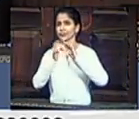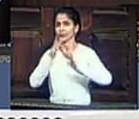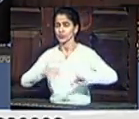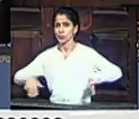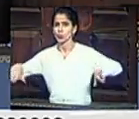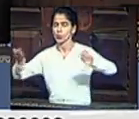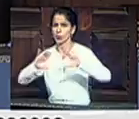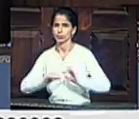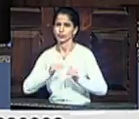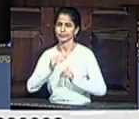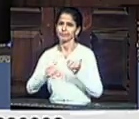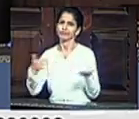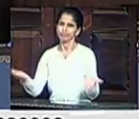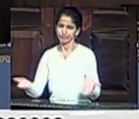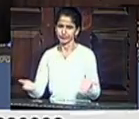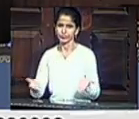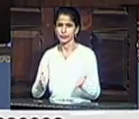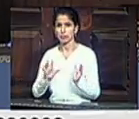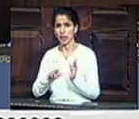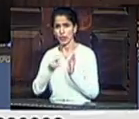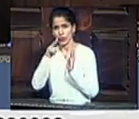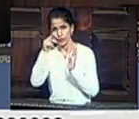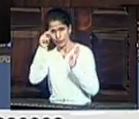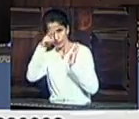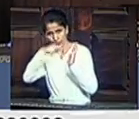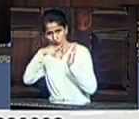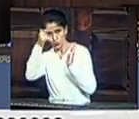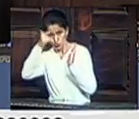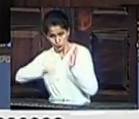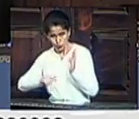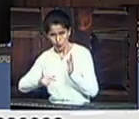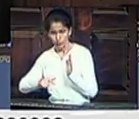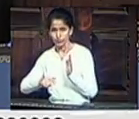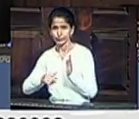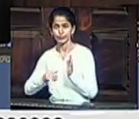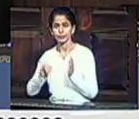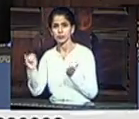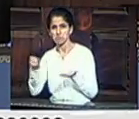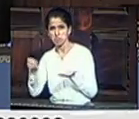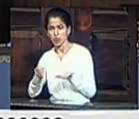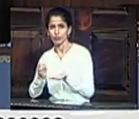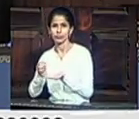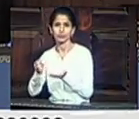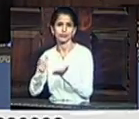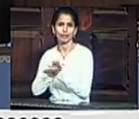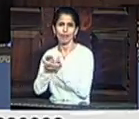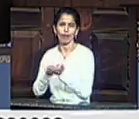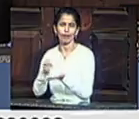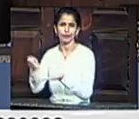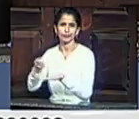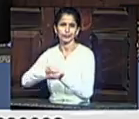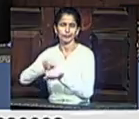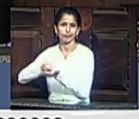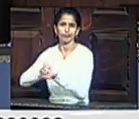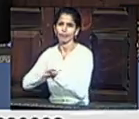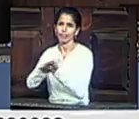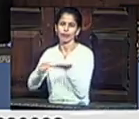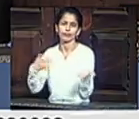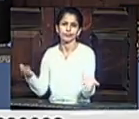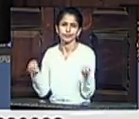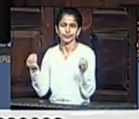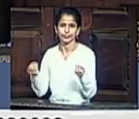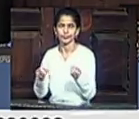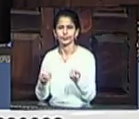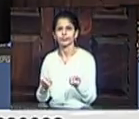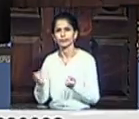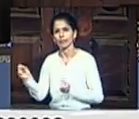produtos e não revê a política de isenções fiscais dessas duas cervejarias em especial.